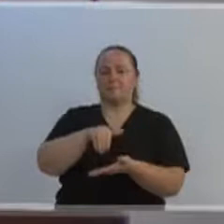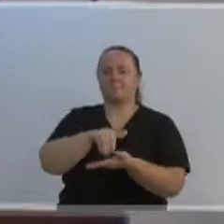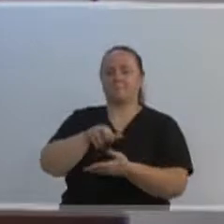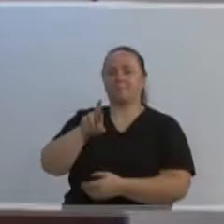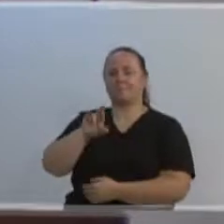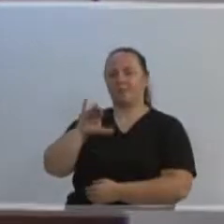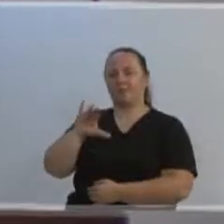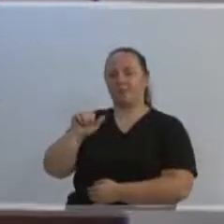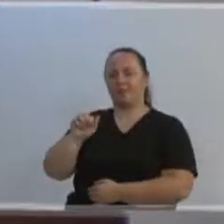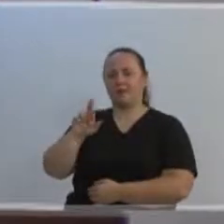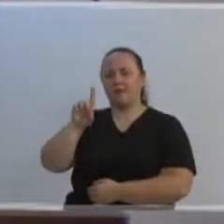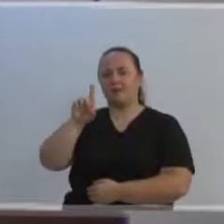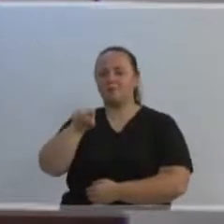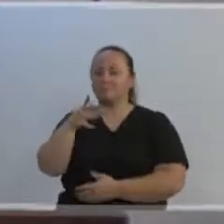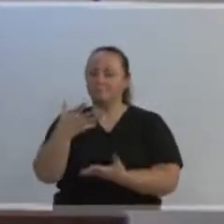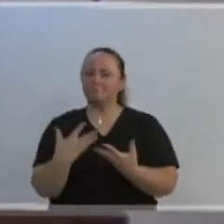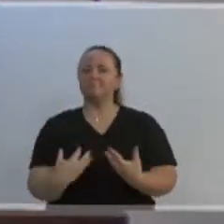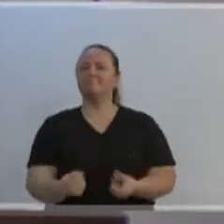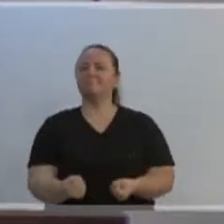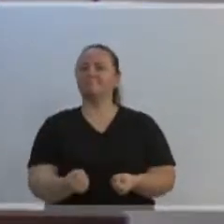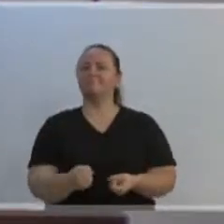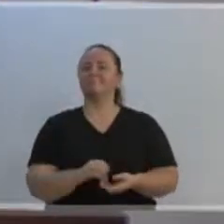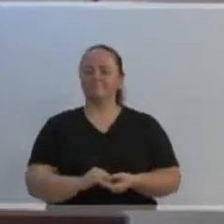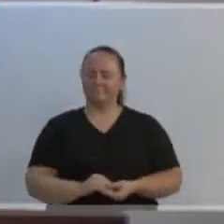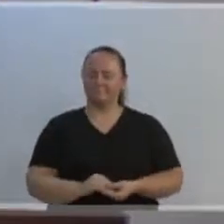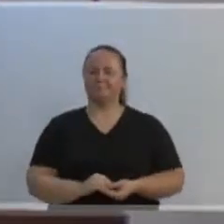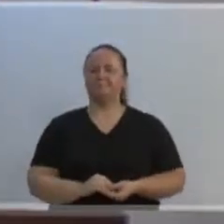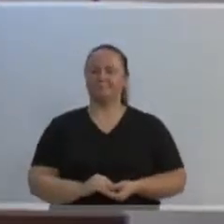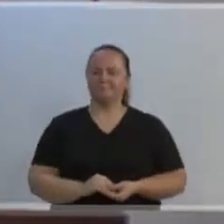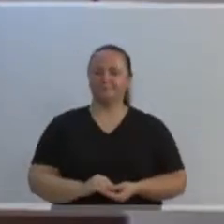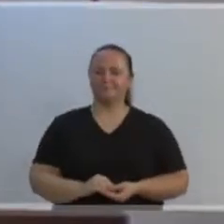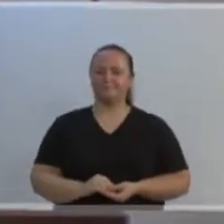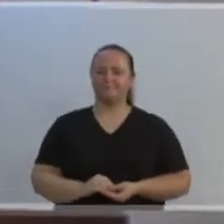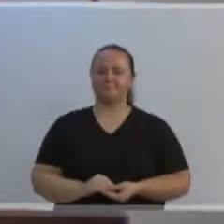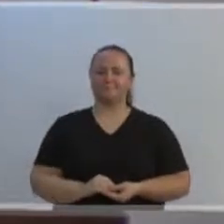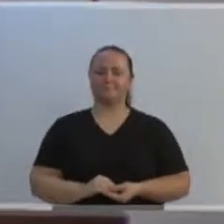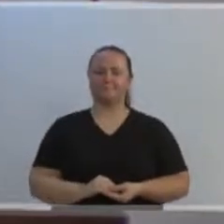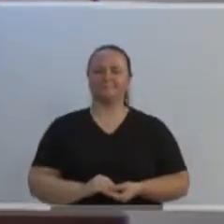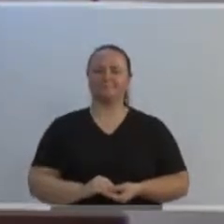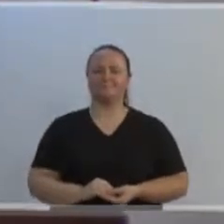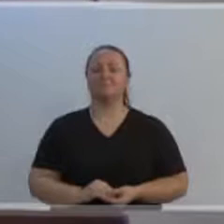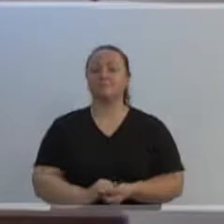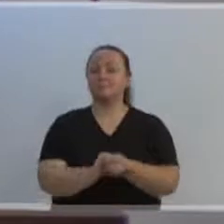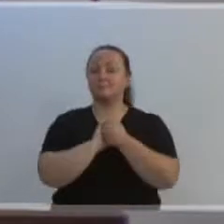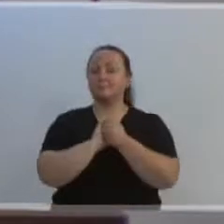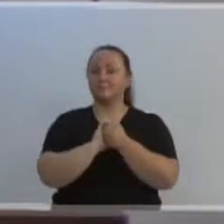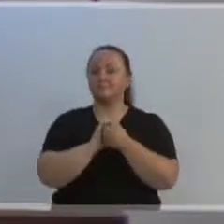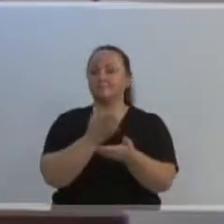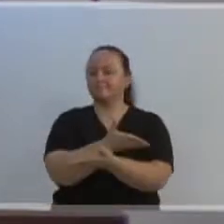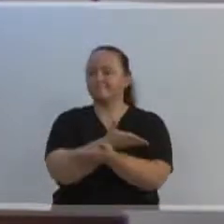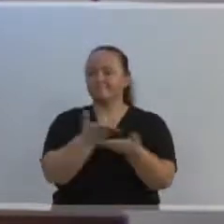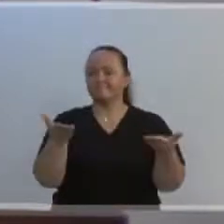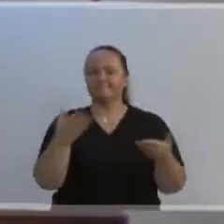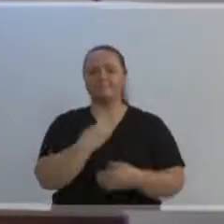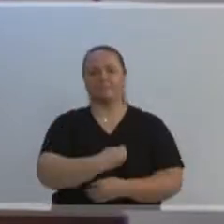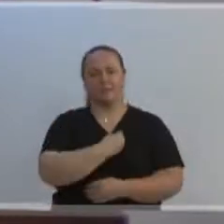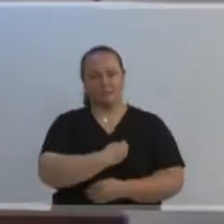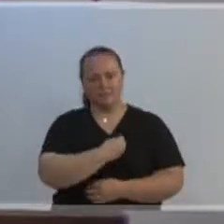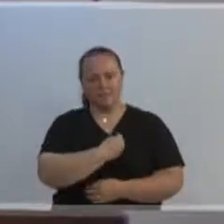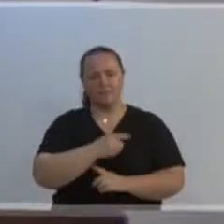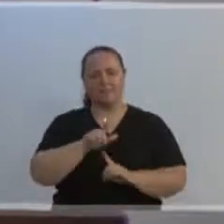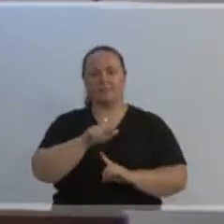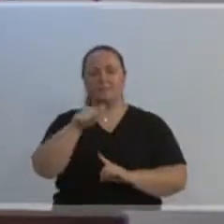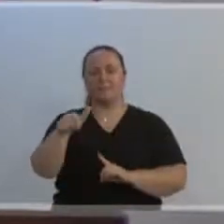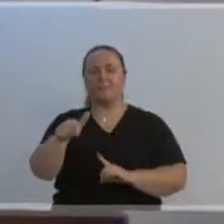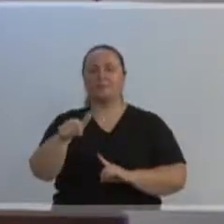aceitou os desafios é este mais um mas aqui cumprimentar a todos que lá estiver depois temos aí a festa do